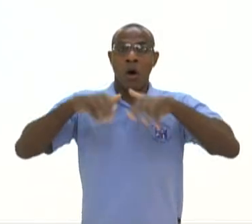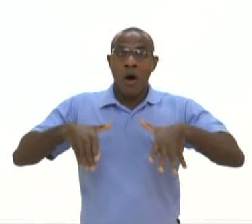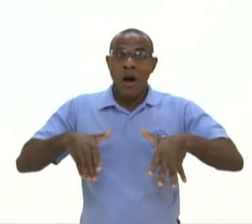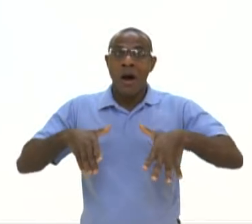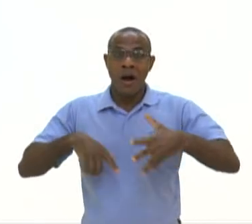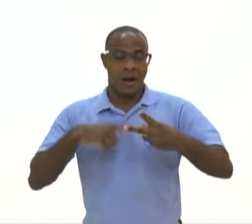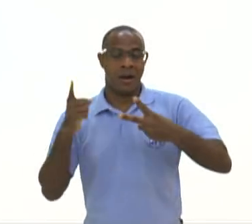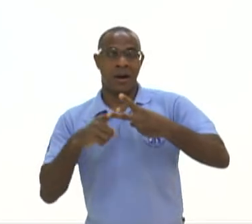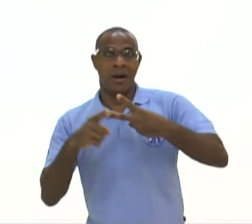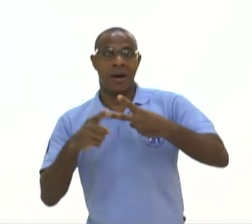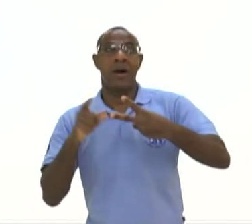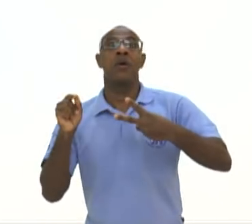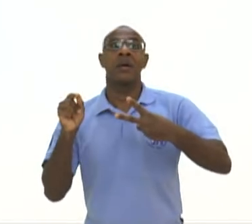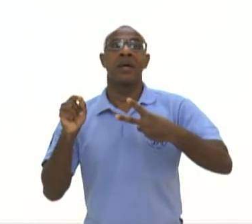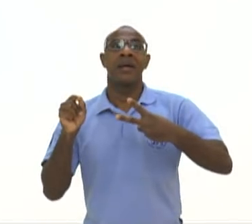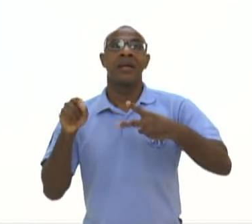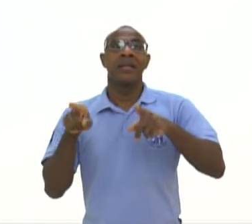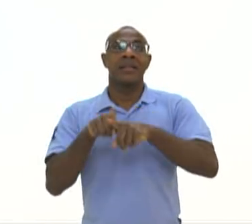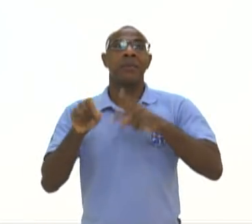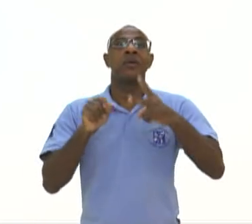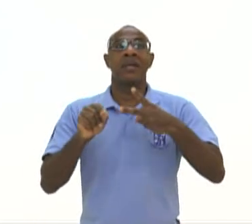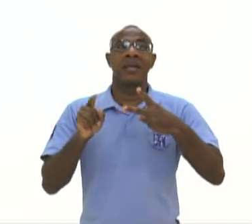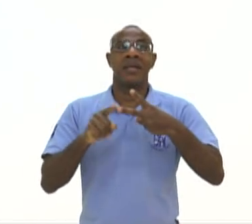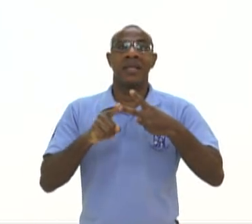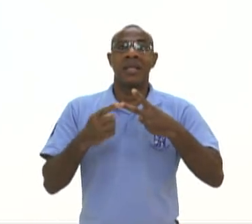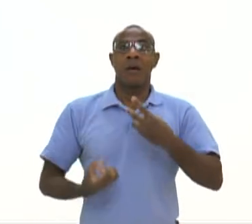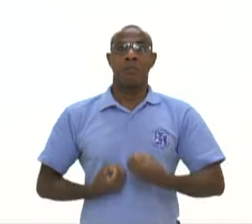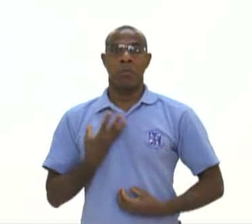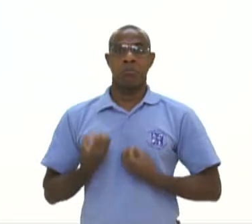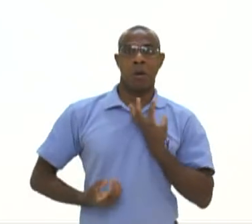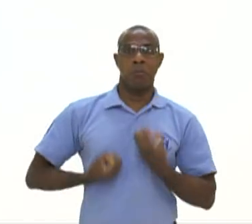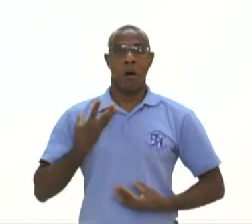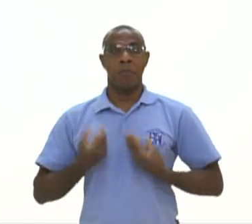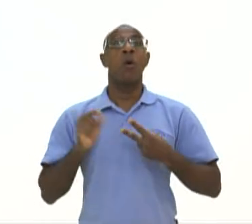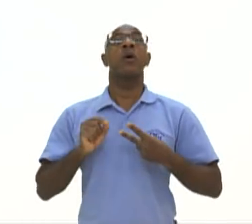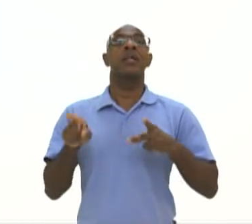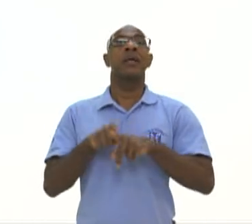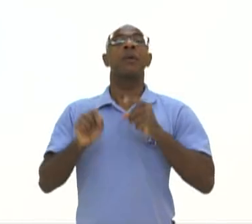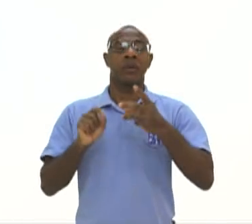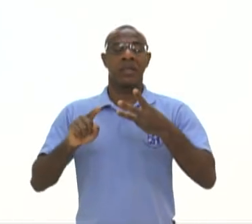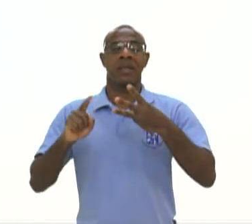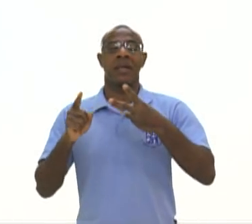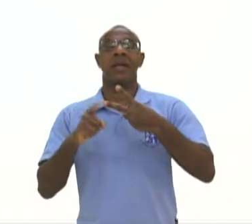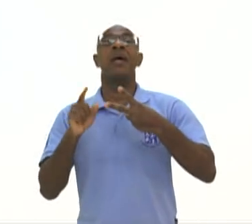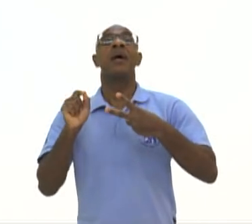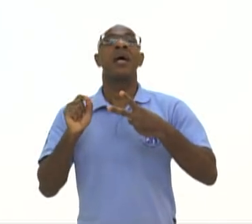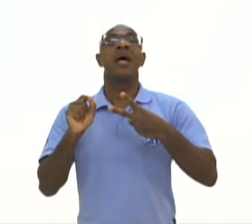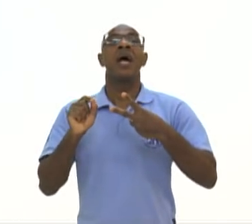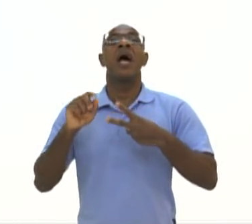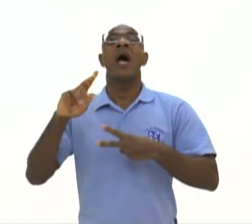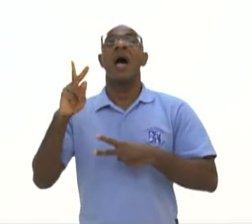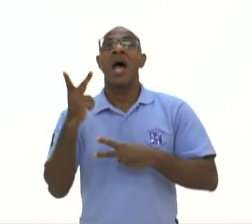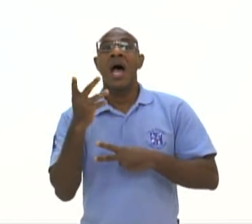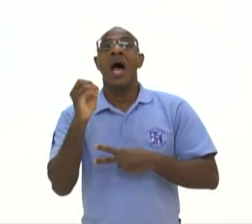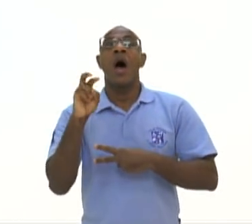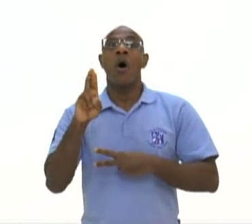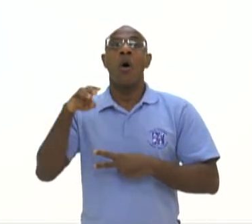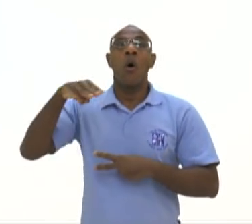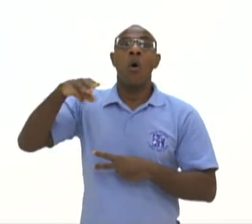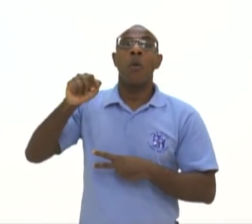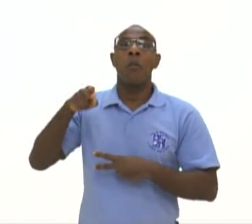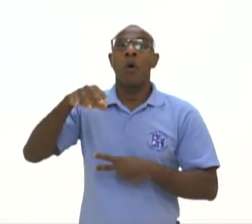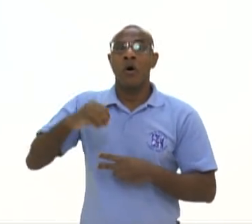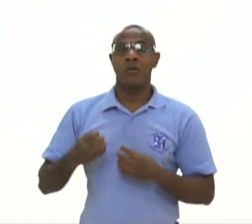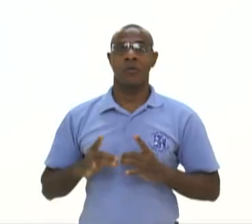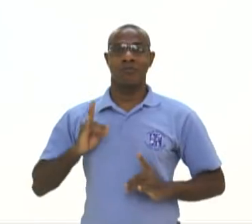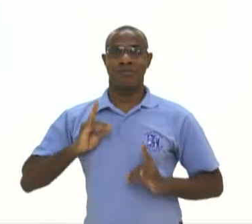e elas secretam. Secretar quer dizer produzir hormônios, tá? Então, nós temos diversas glândulas e a